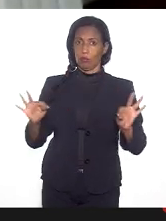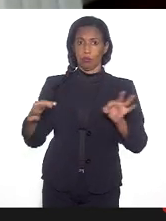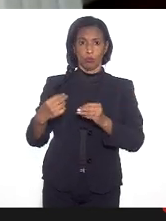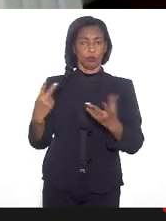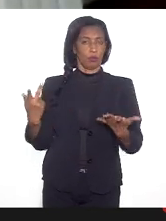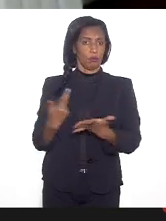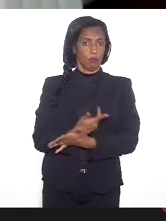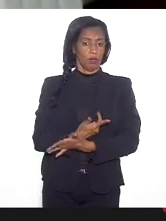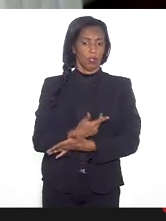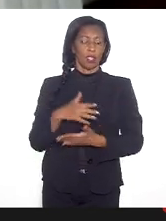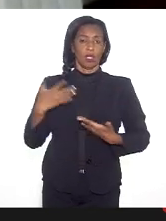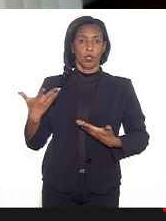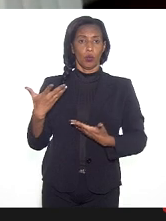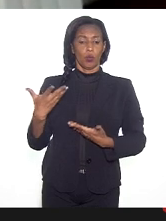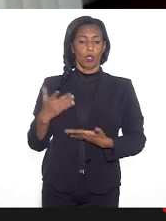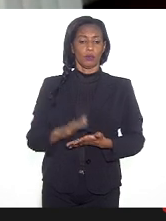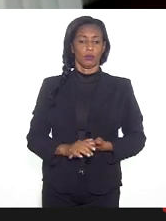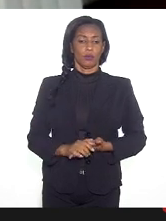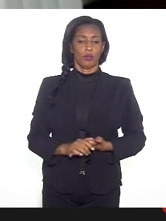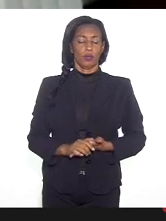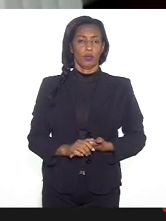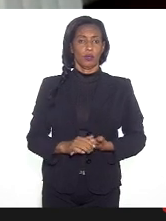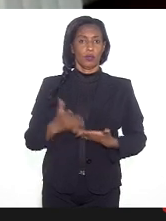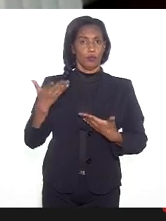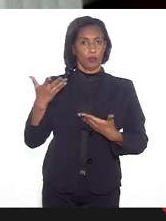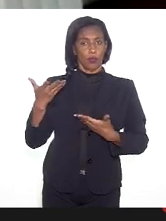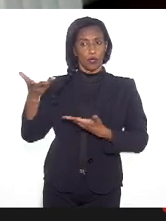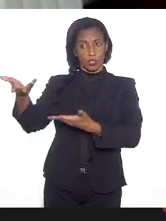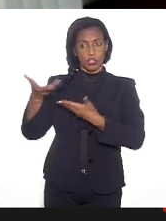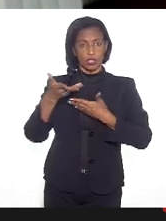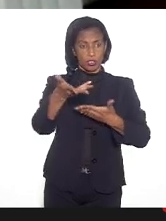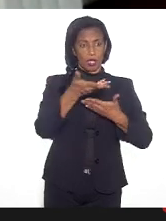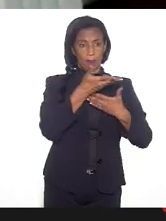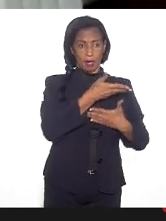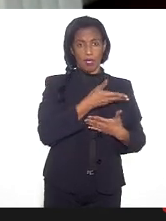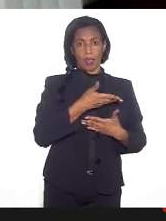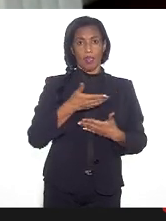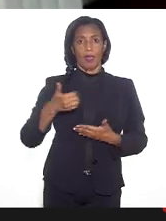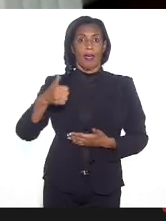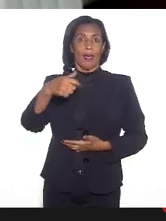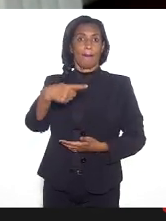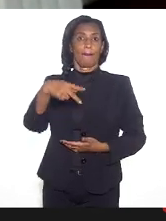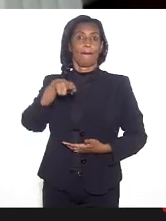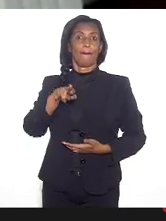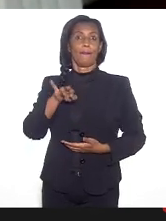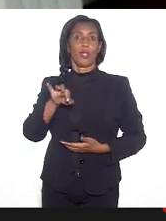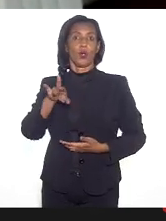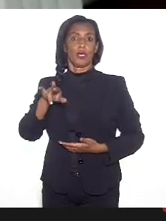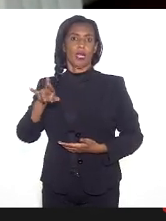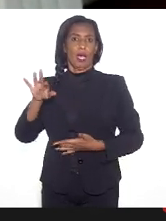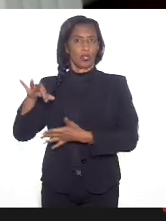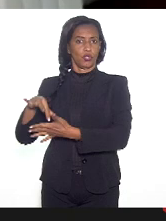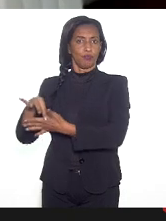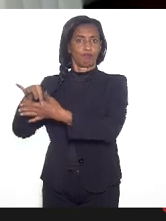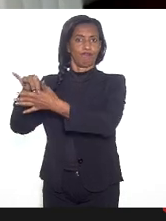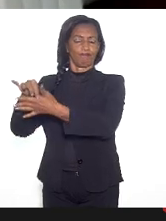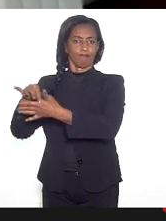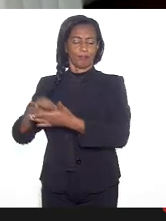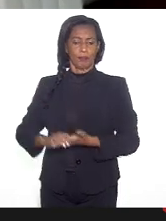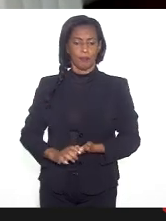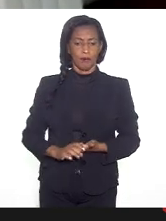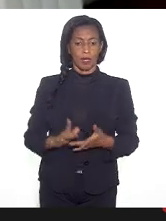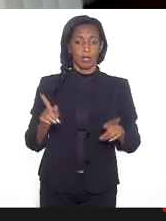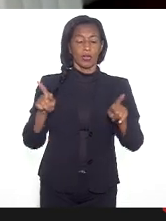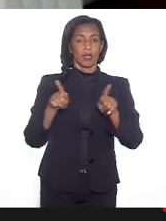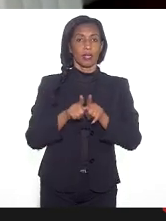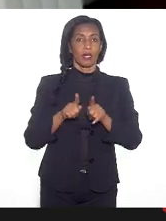e quando chamada, dará a devida prioridade. Com relação à possibilidade, à efetiva